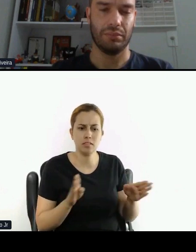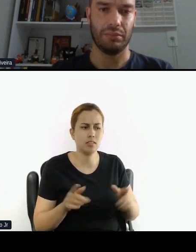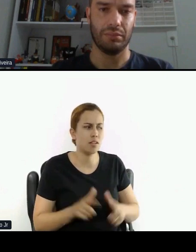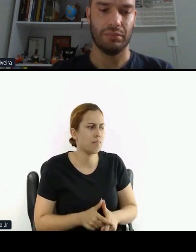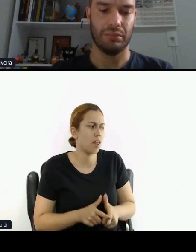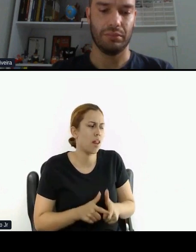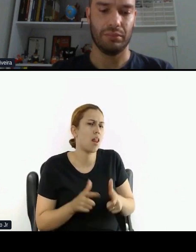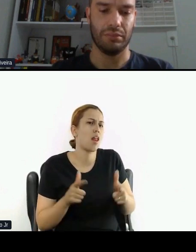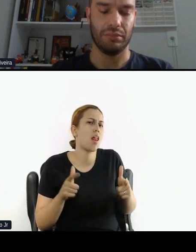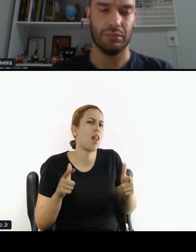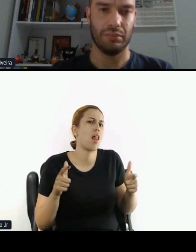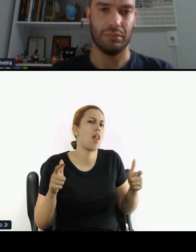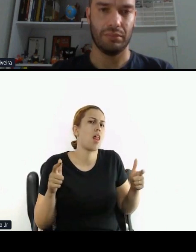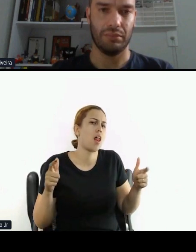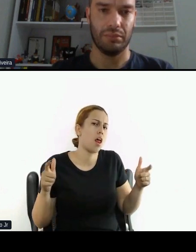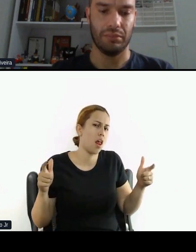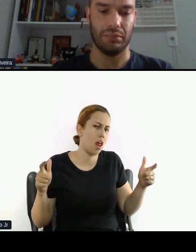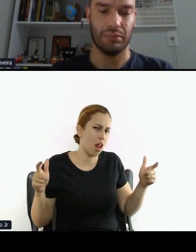a questão de